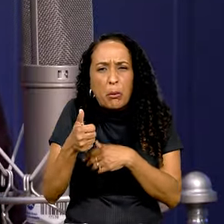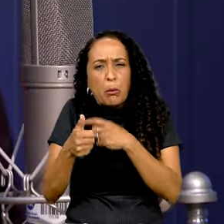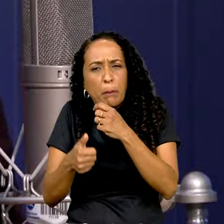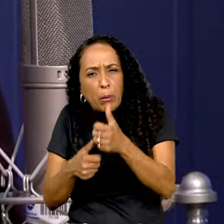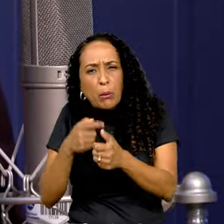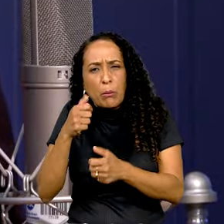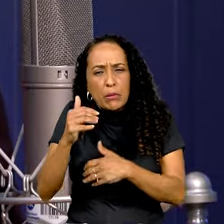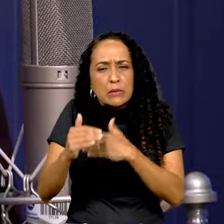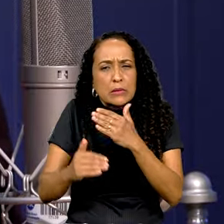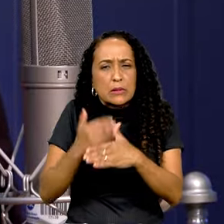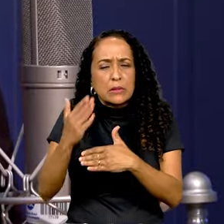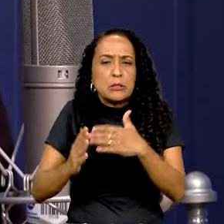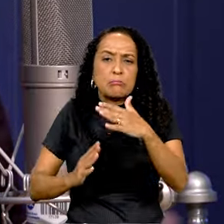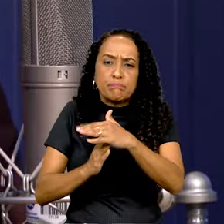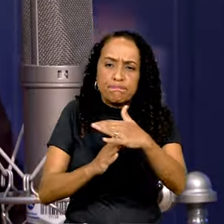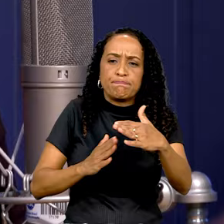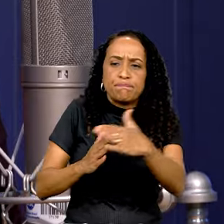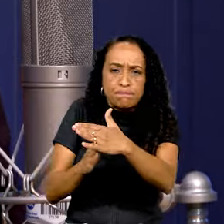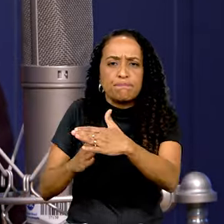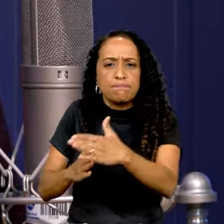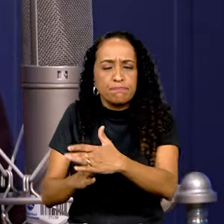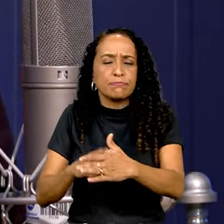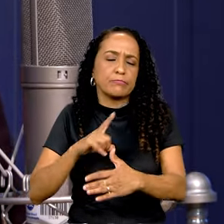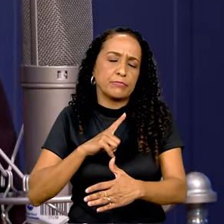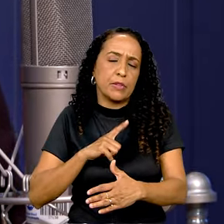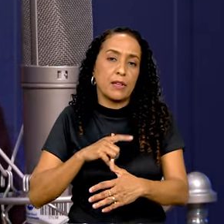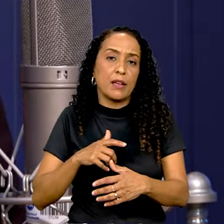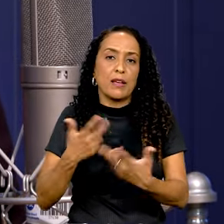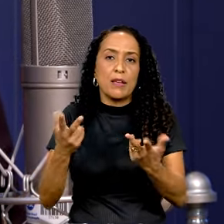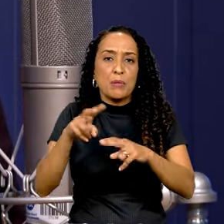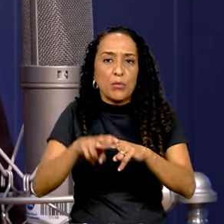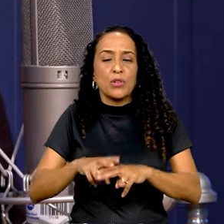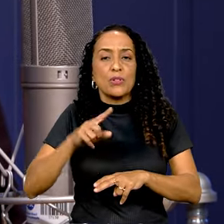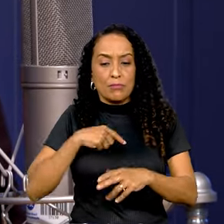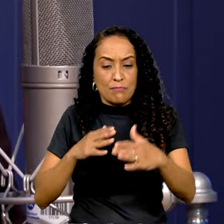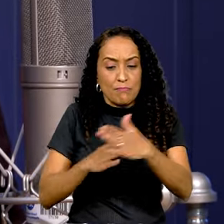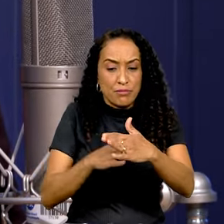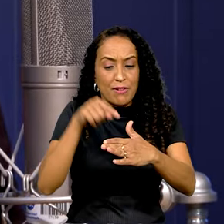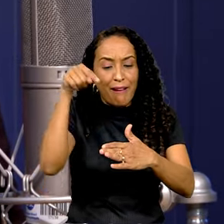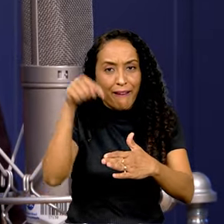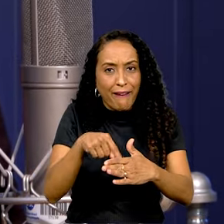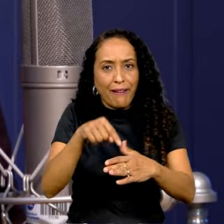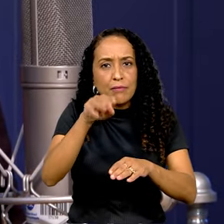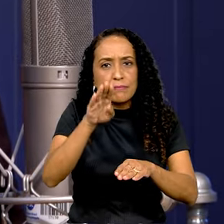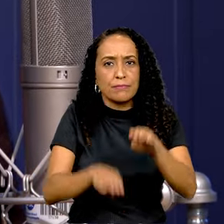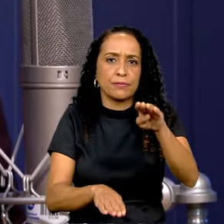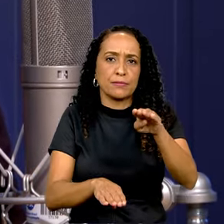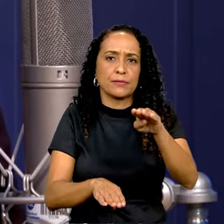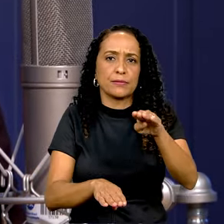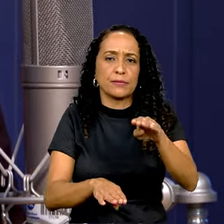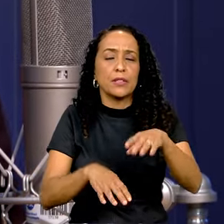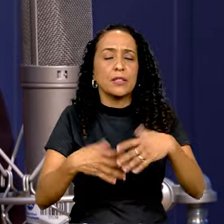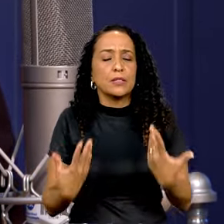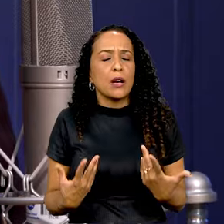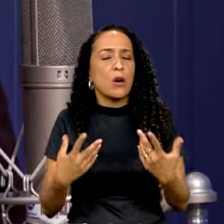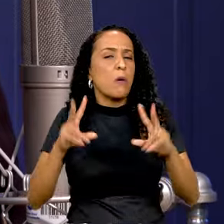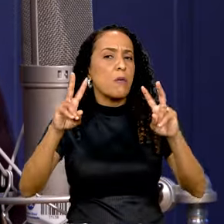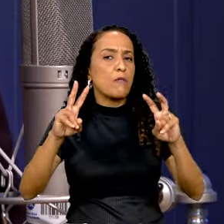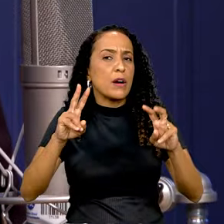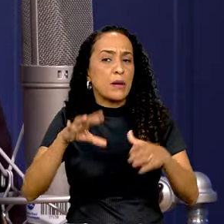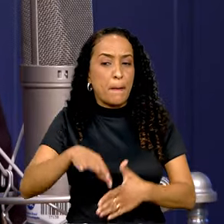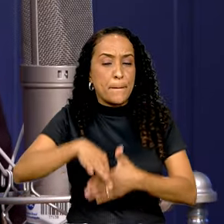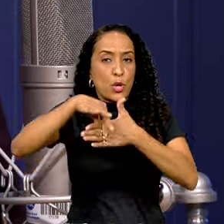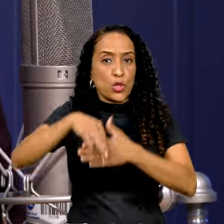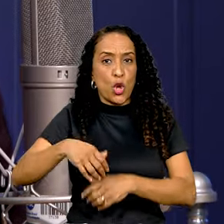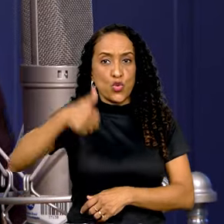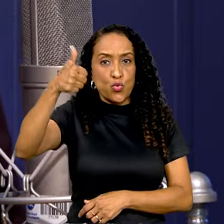e sempre bate num certo teto e para ela esse teto é justamente as nossas desigualdades então quando a gente fala da prioridade